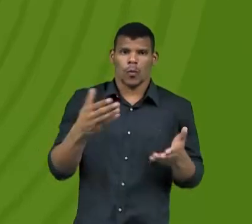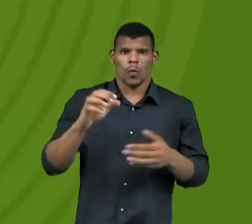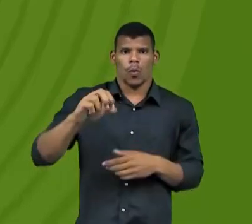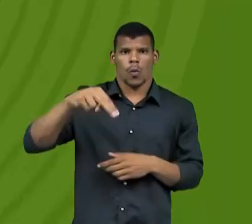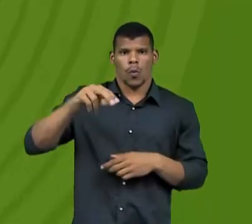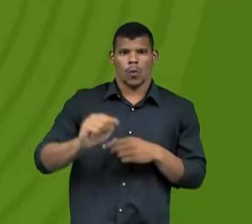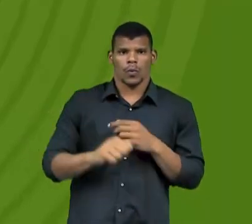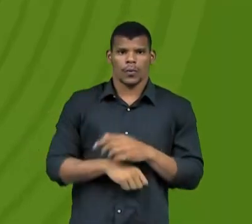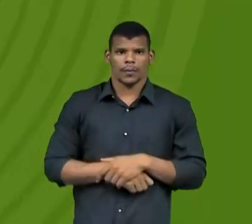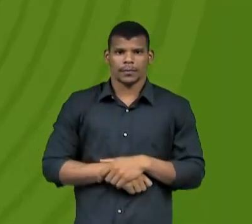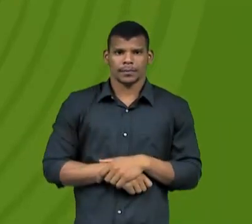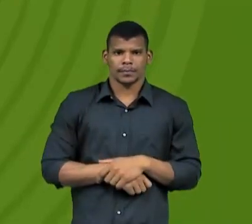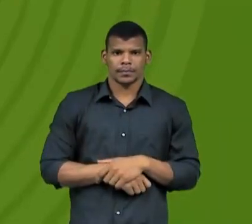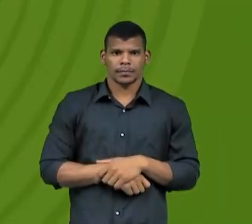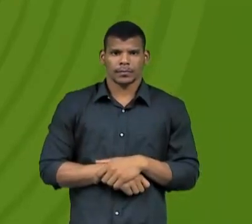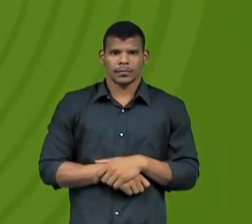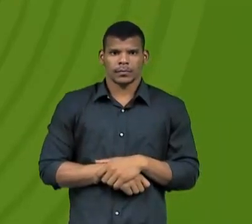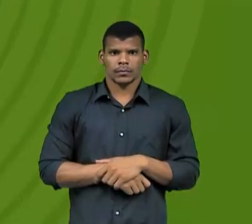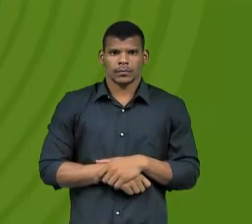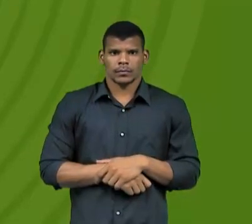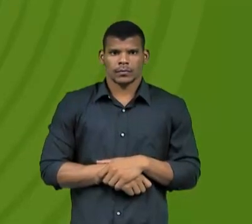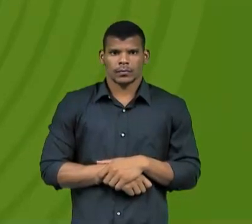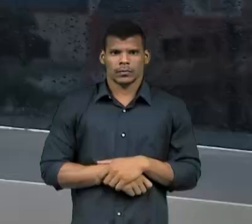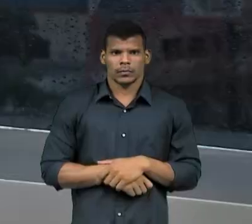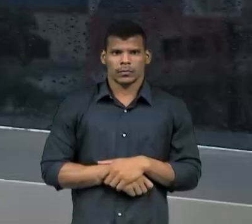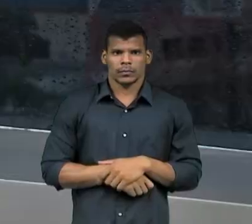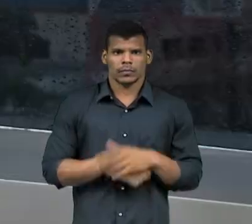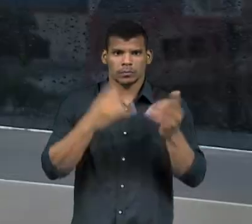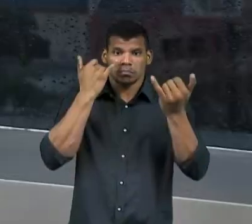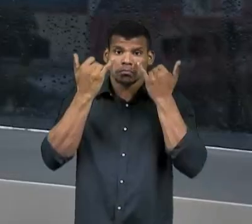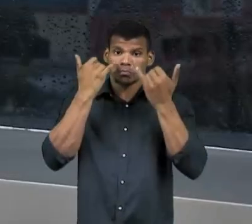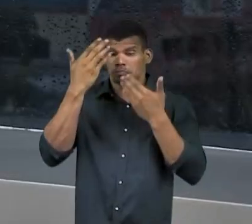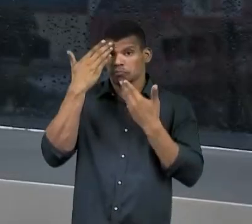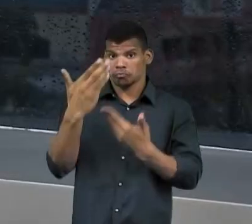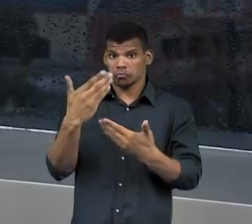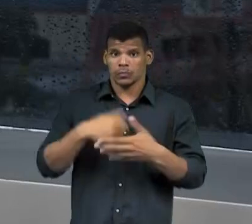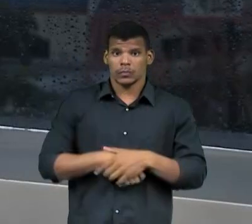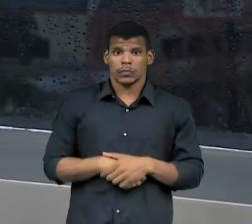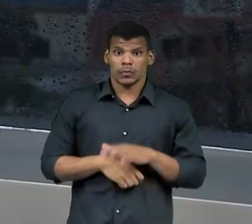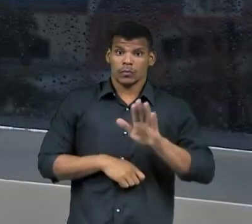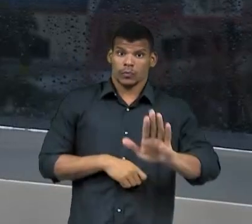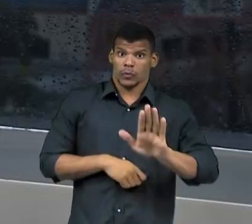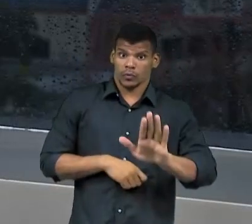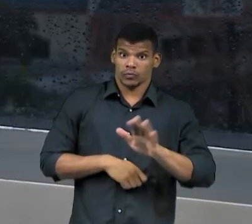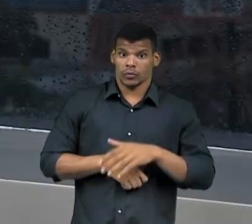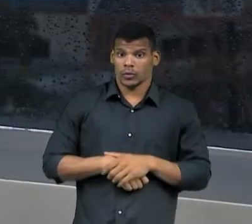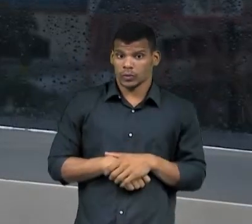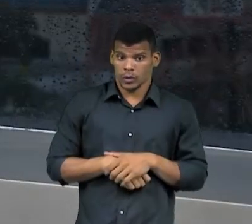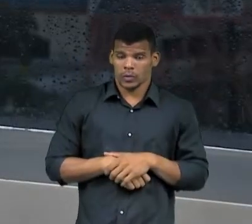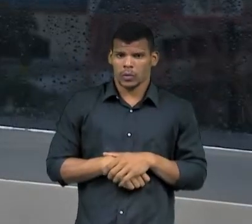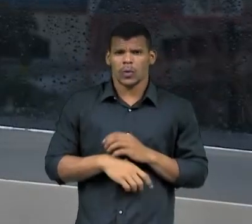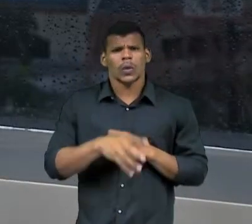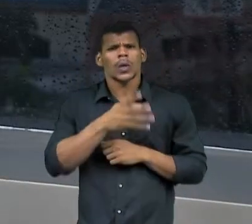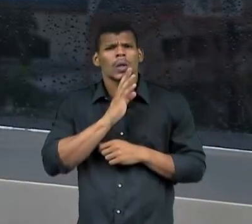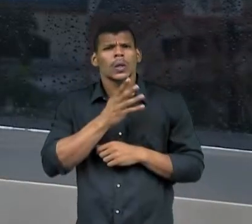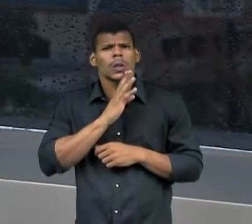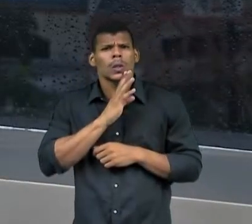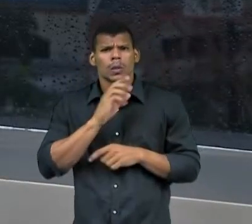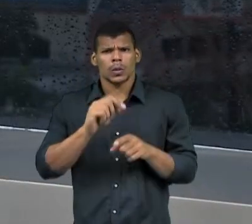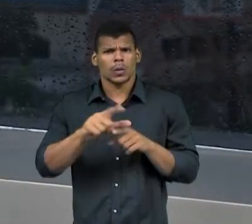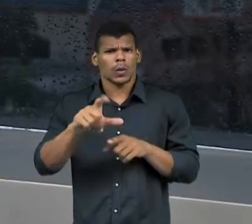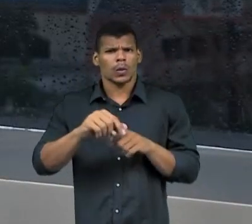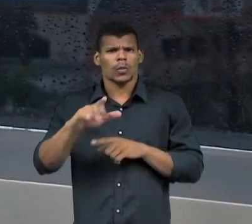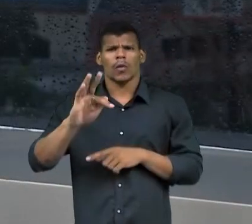Muito obrigada, Renato, pelas suas informações. E veja no próximo bloco. Você conhece o aluguel